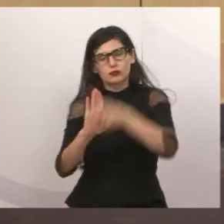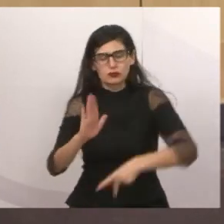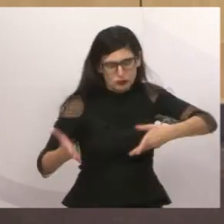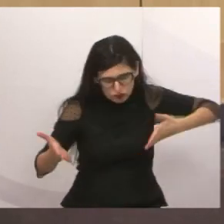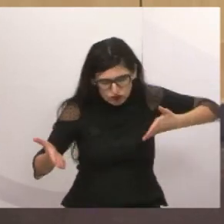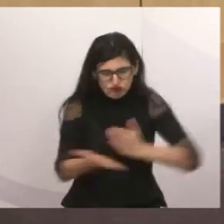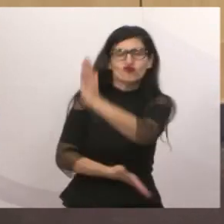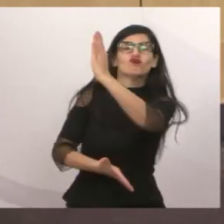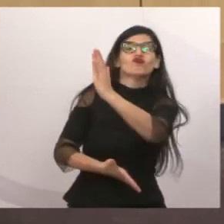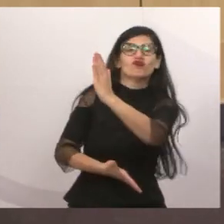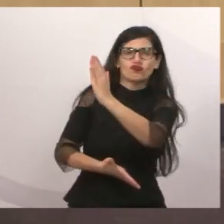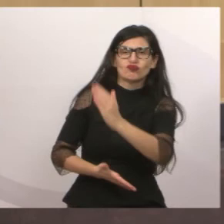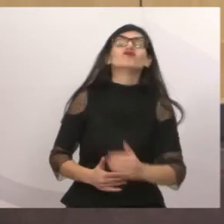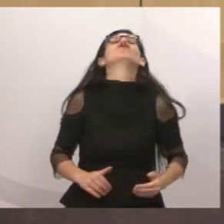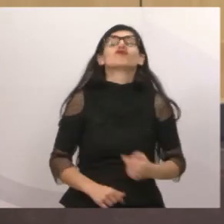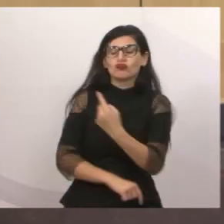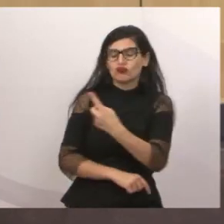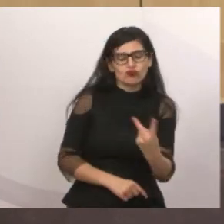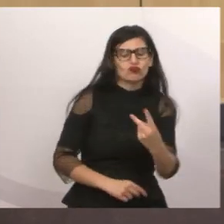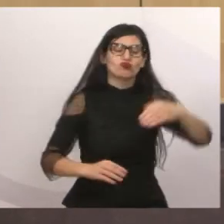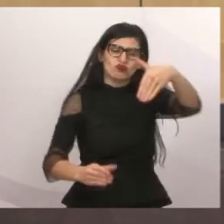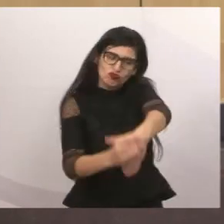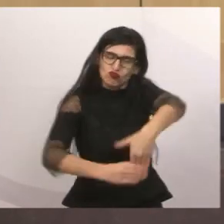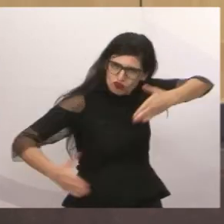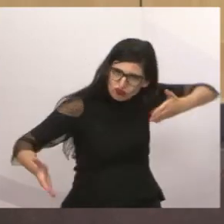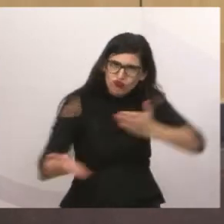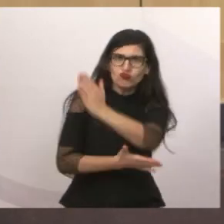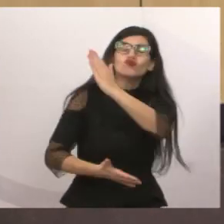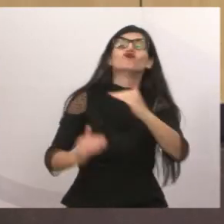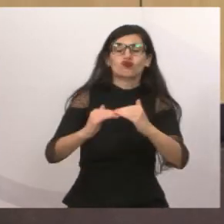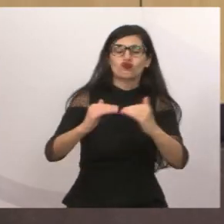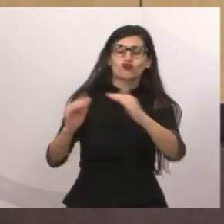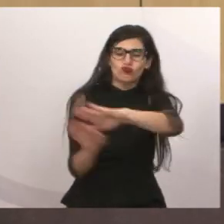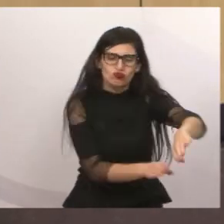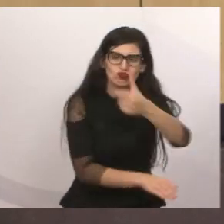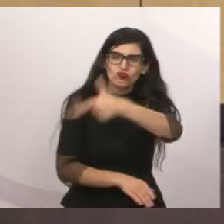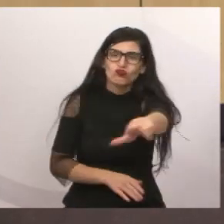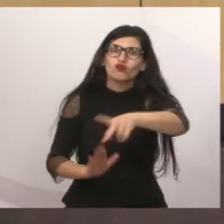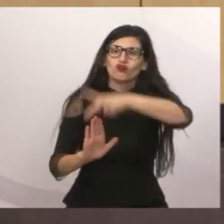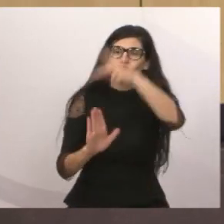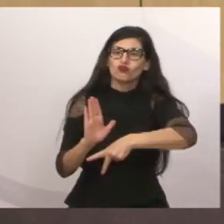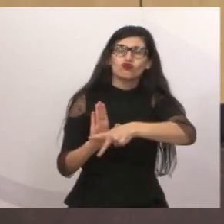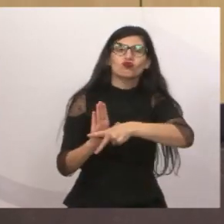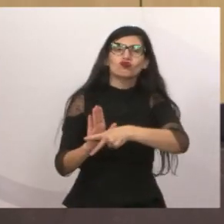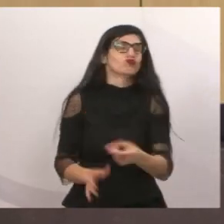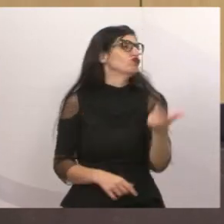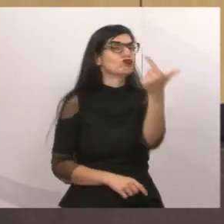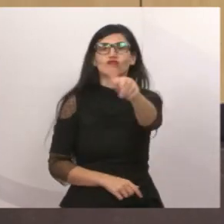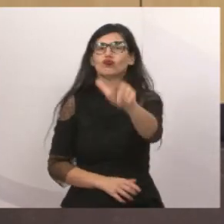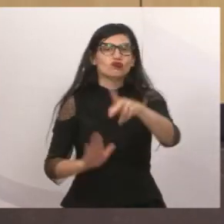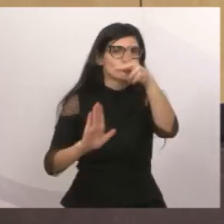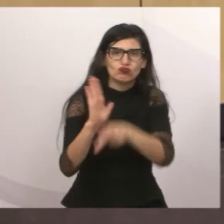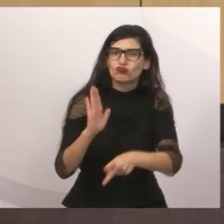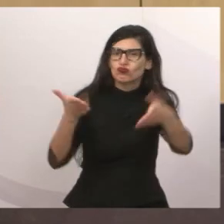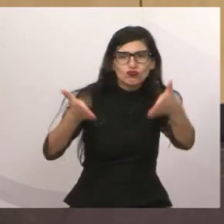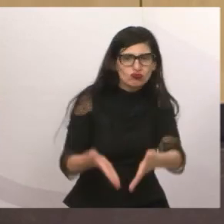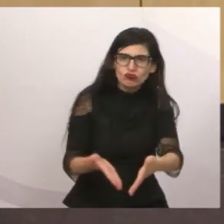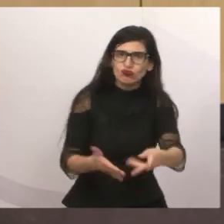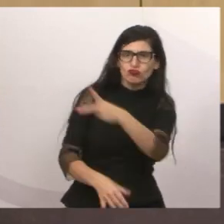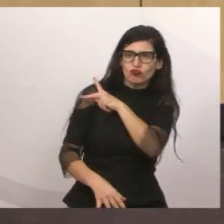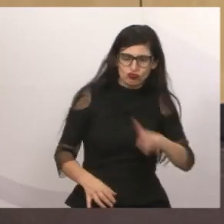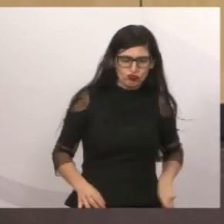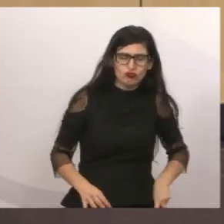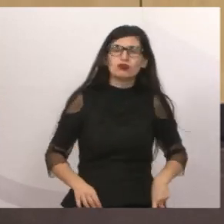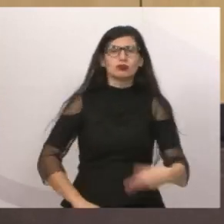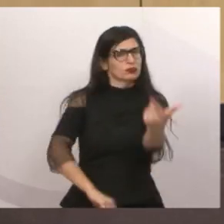por unanimidade, 12 votos favoráveis. Próximo projeto. Não temos mais projeto para hoje, senhor presidente. Não